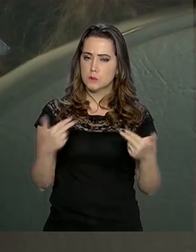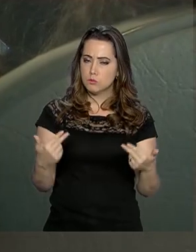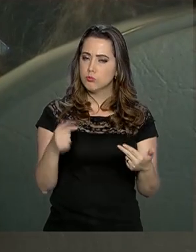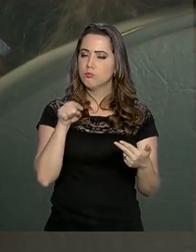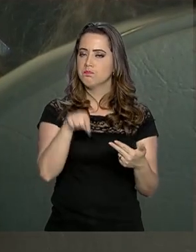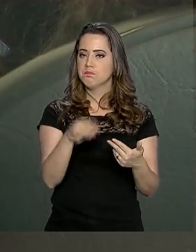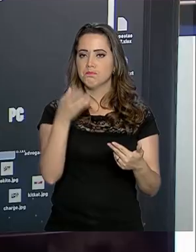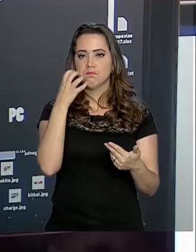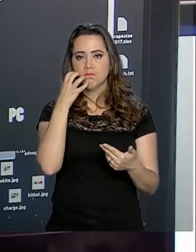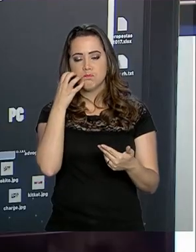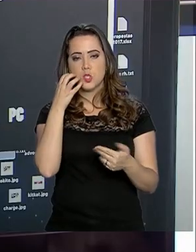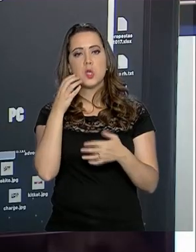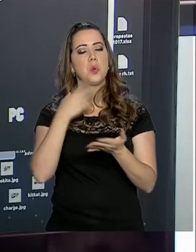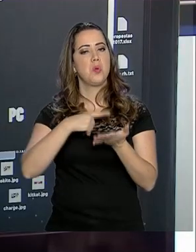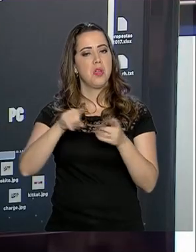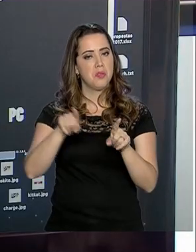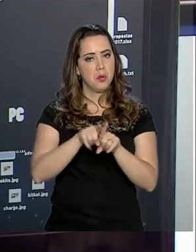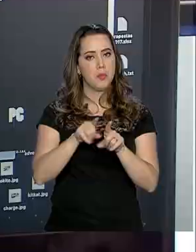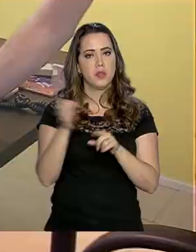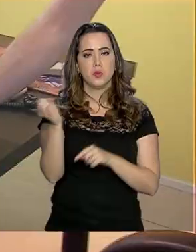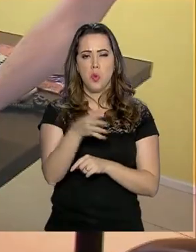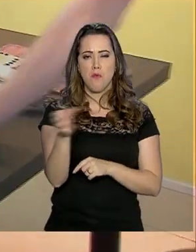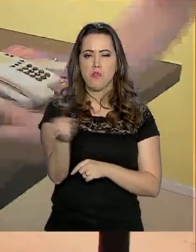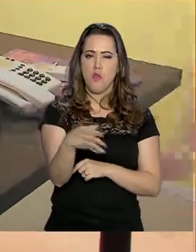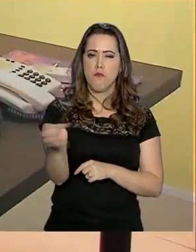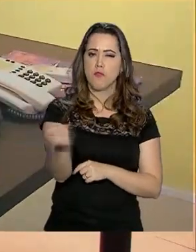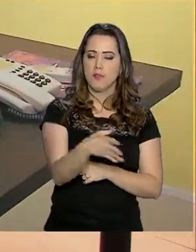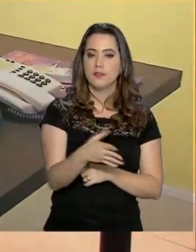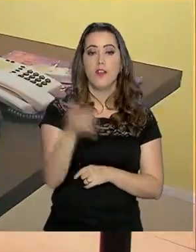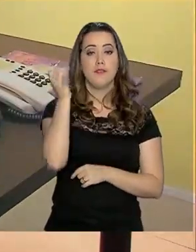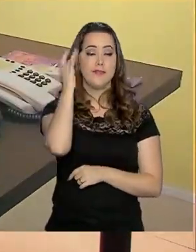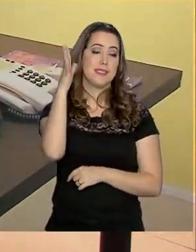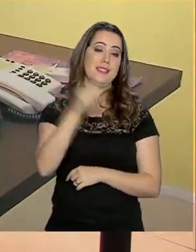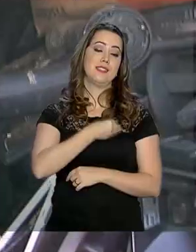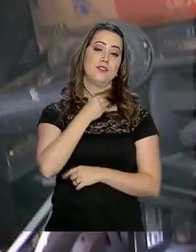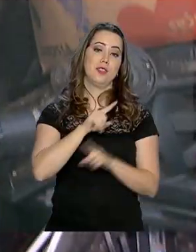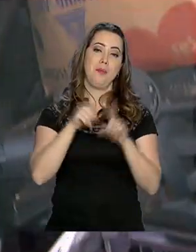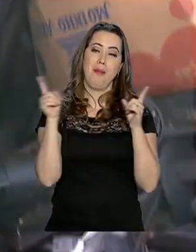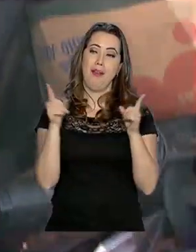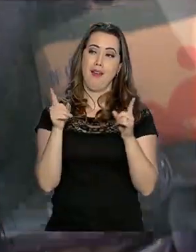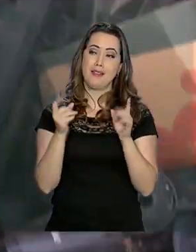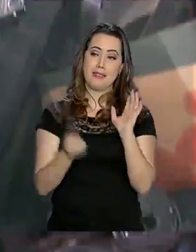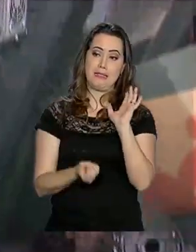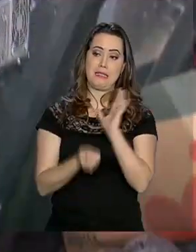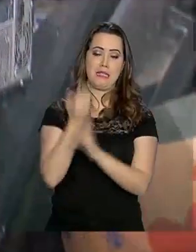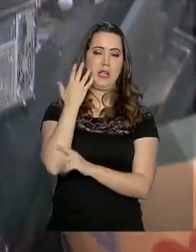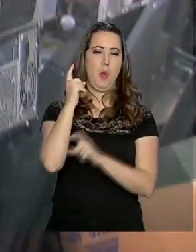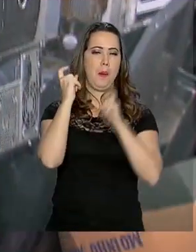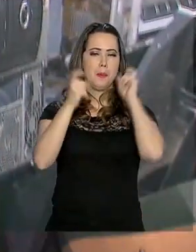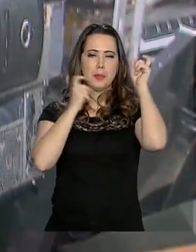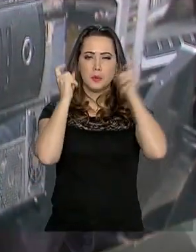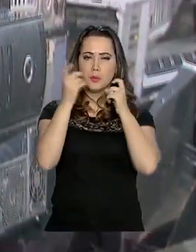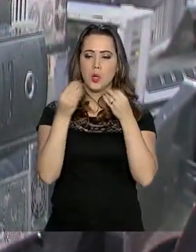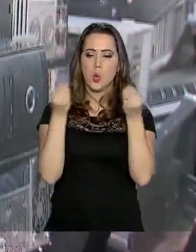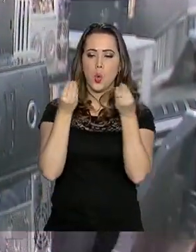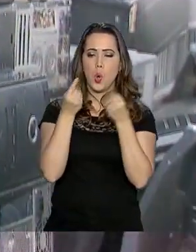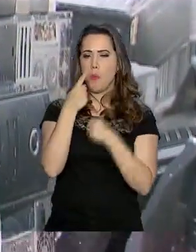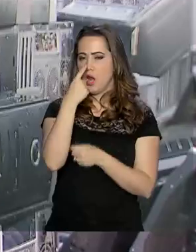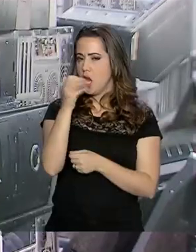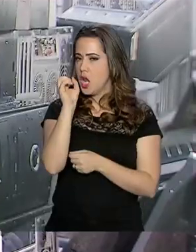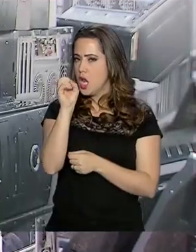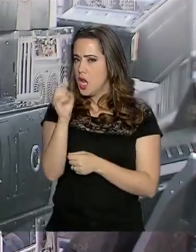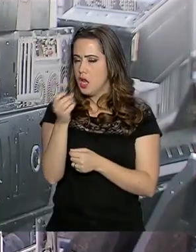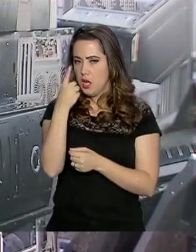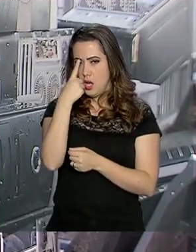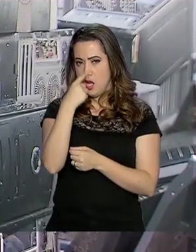lado esse avanço tecnológico nos facilita a vida mas por outro gera uma preocupação o descarte de